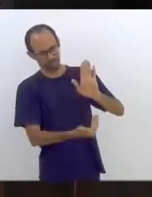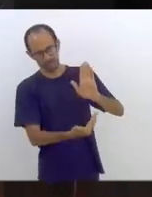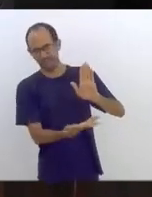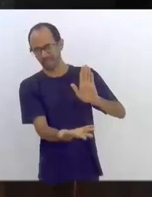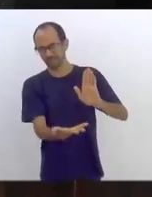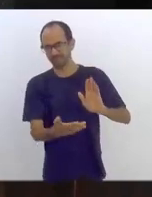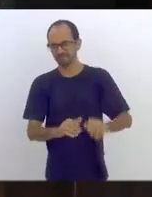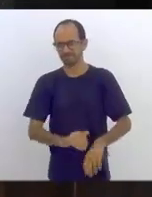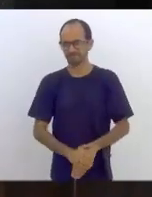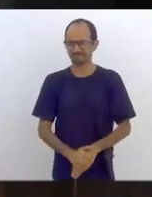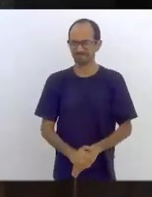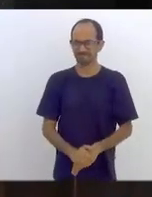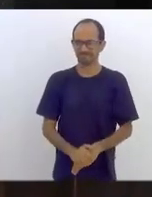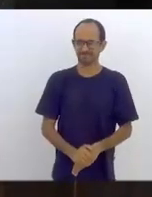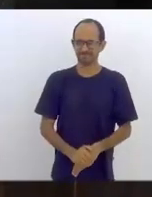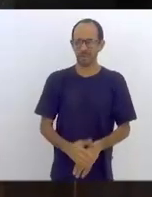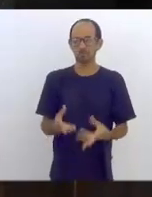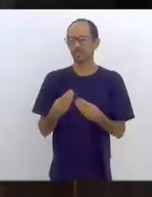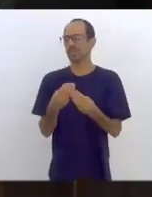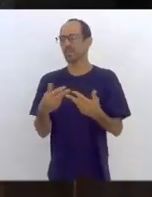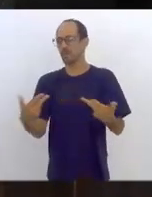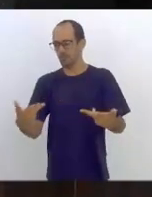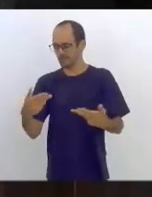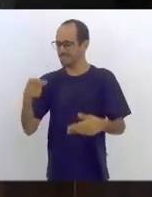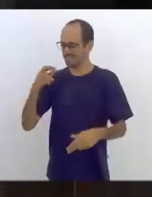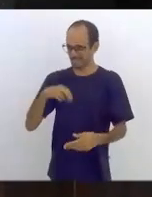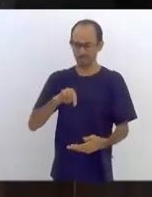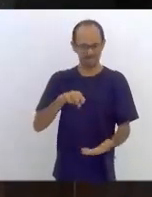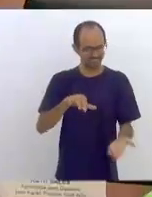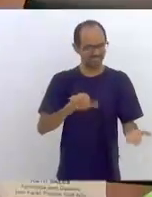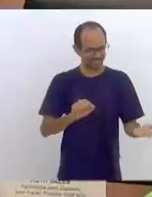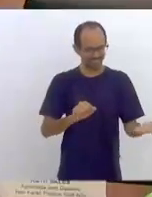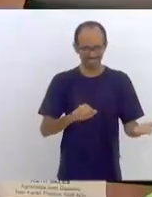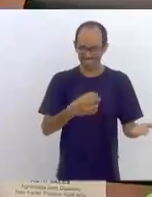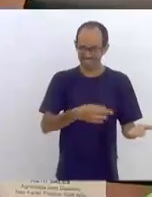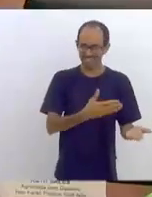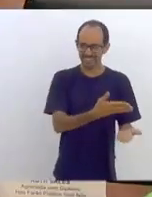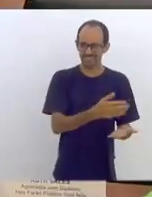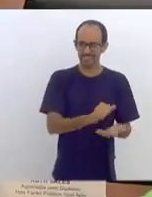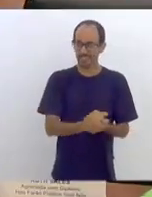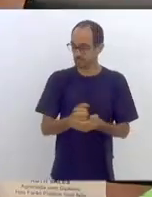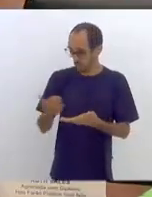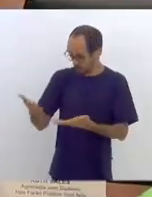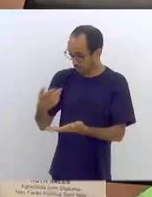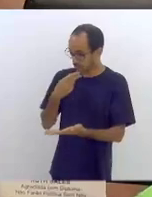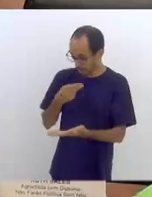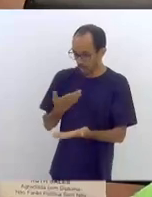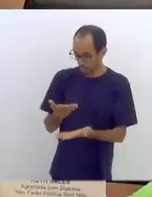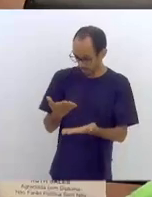Acho que é muita coisa, né, Dona Maria? Flor, é... A senhora quer dar uma palavrinha?